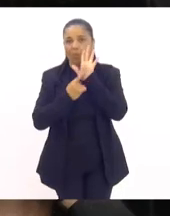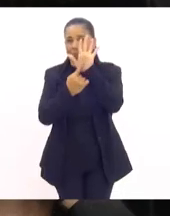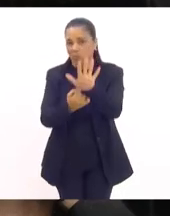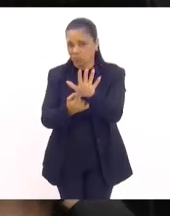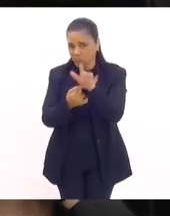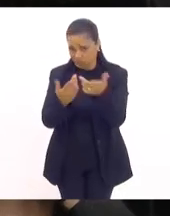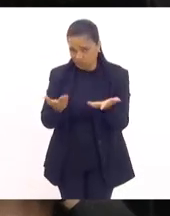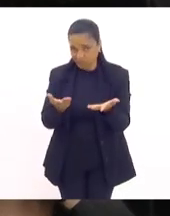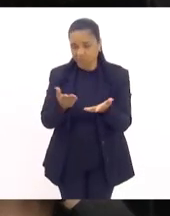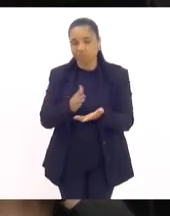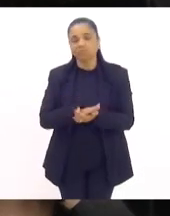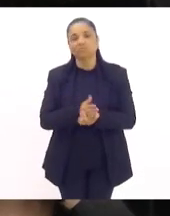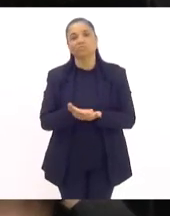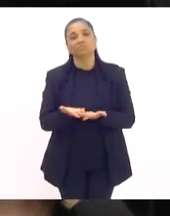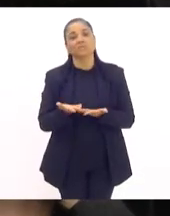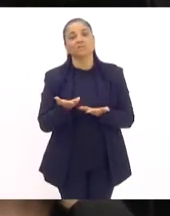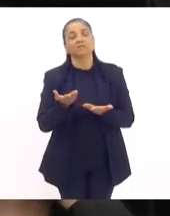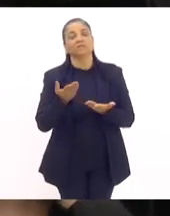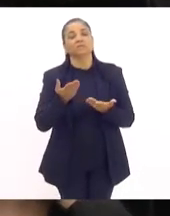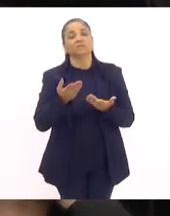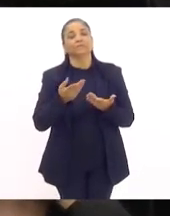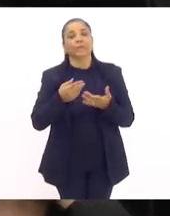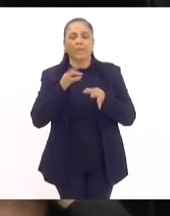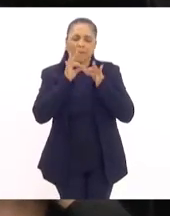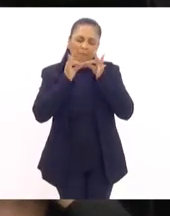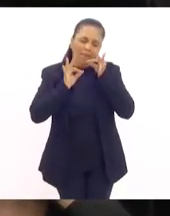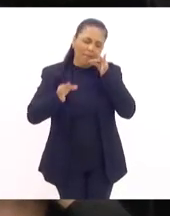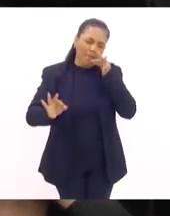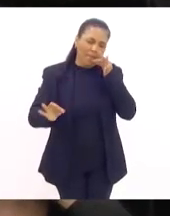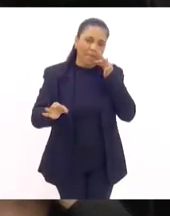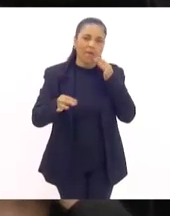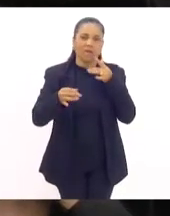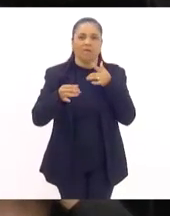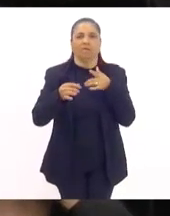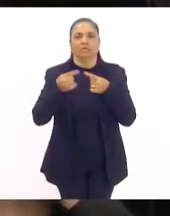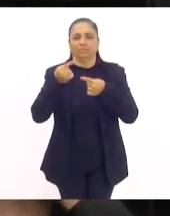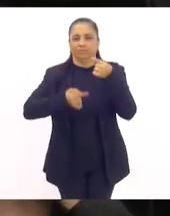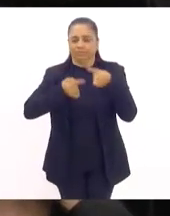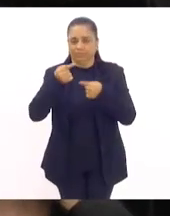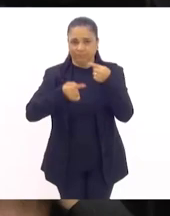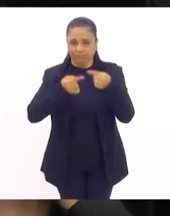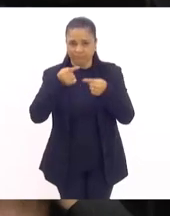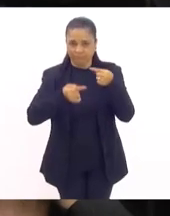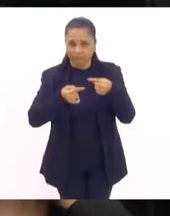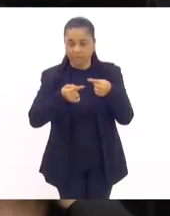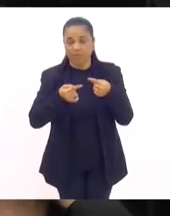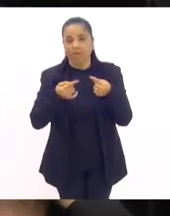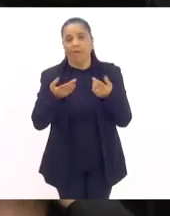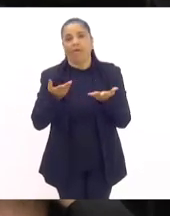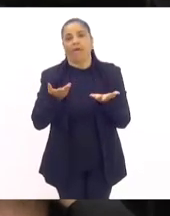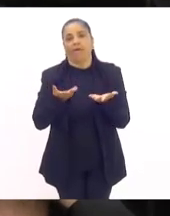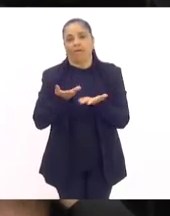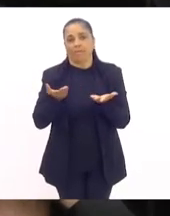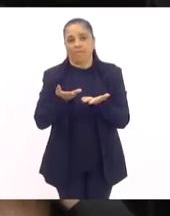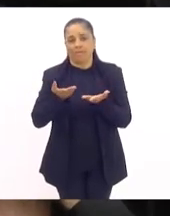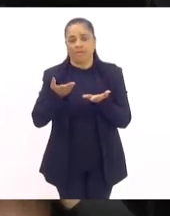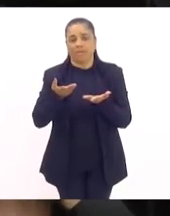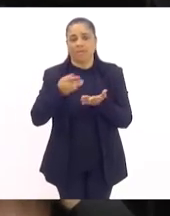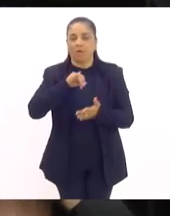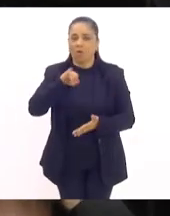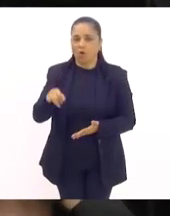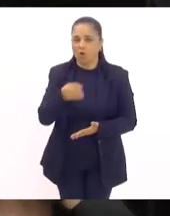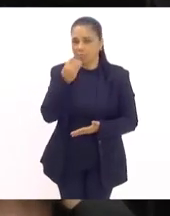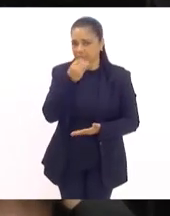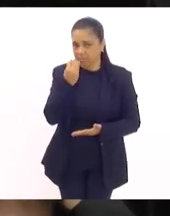Passado essa discussão, que não se acaba neste momento, quero também falar, aproveitar a